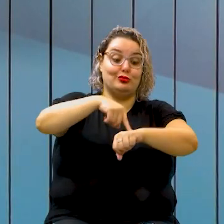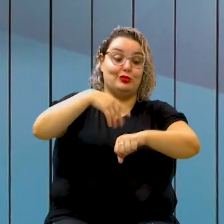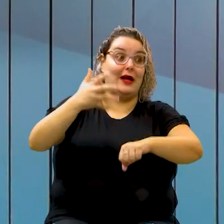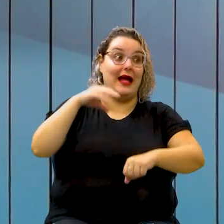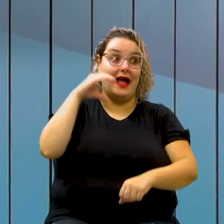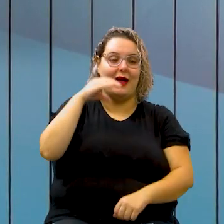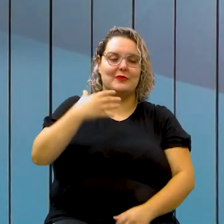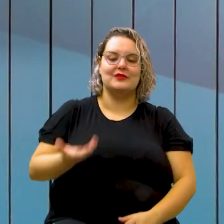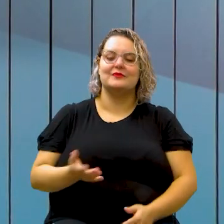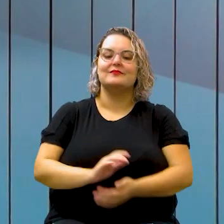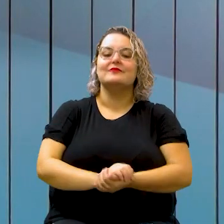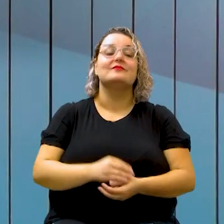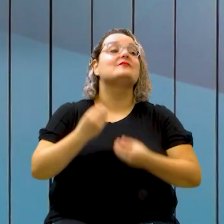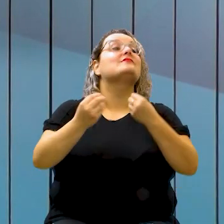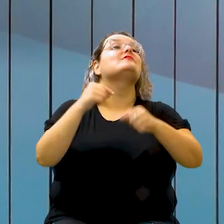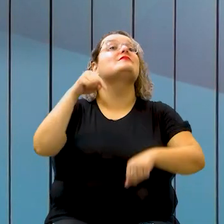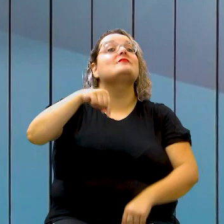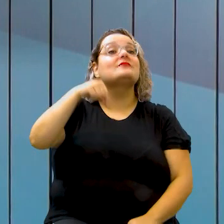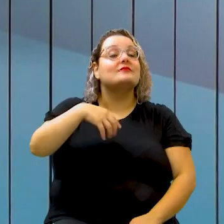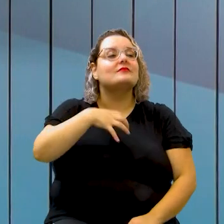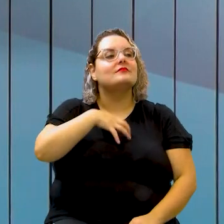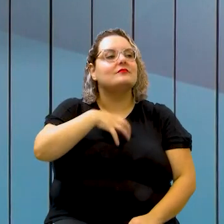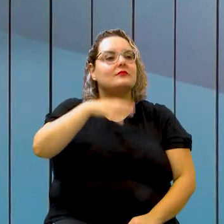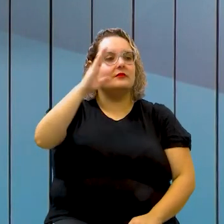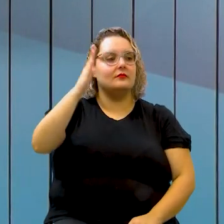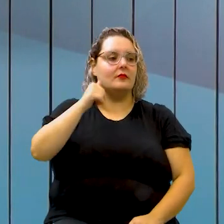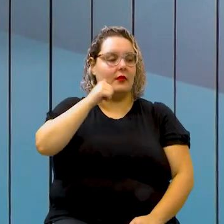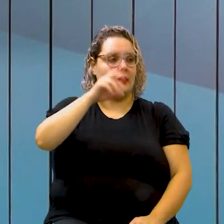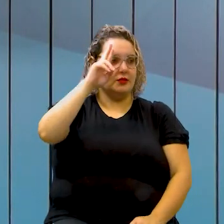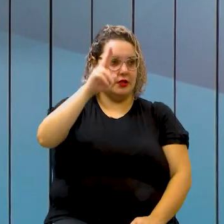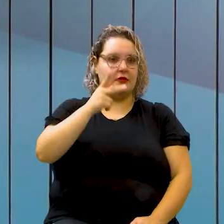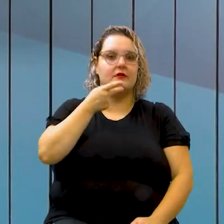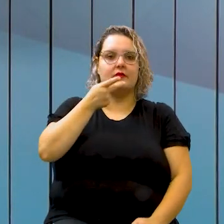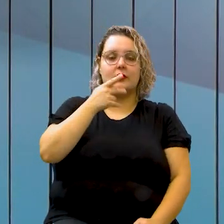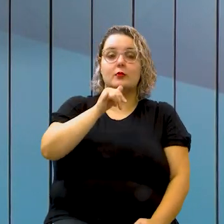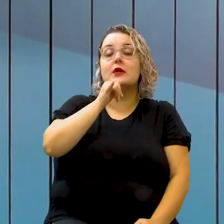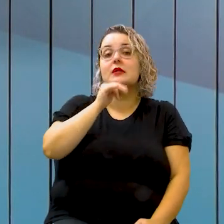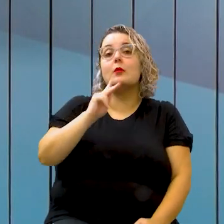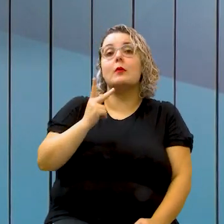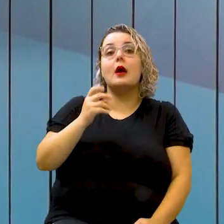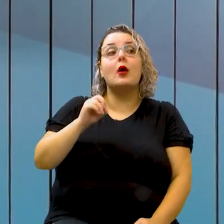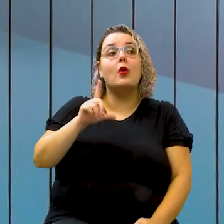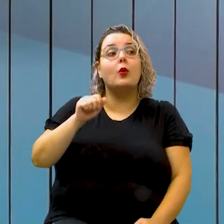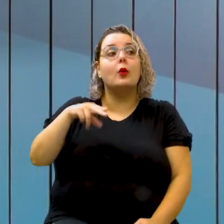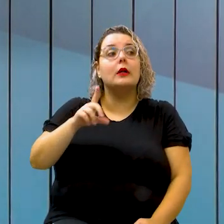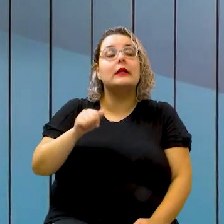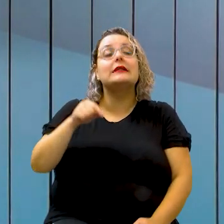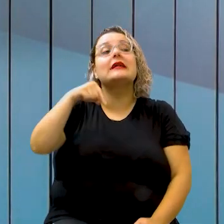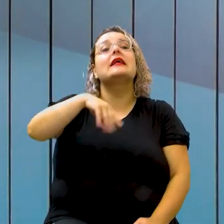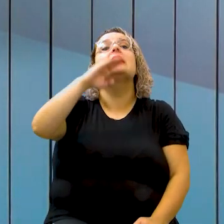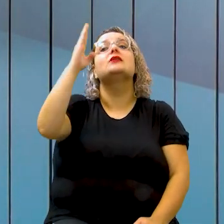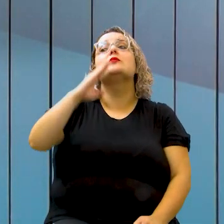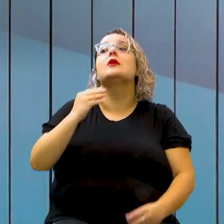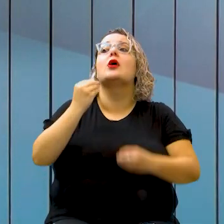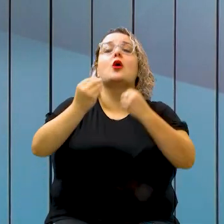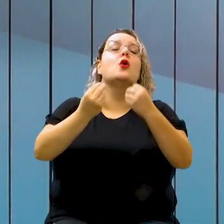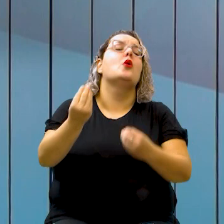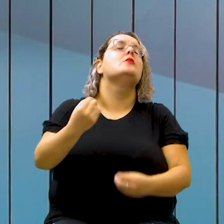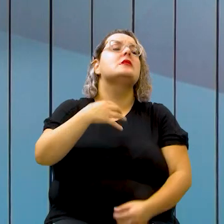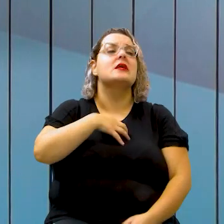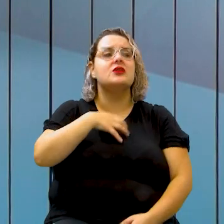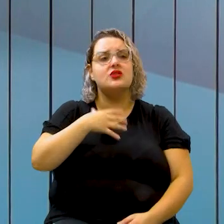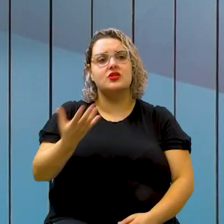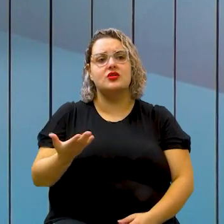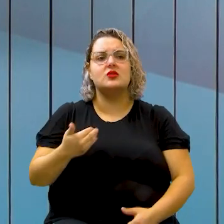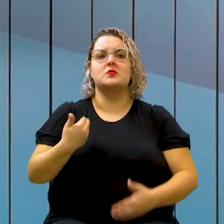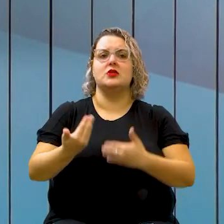tá tão boa que passou Tá. rapidinho. Como que é Oh, no que Brasil? A pena. senhora citou a Holanda como exemplo, mas e aqui Isso. no Brasil, como que está